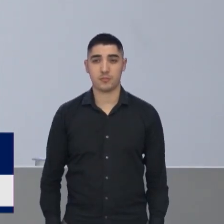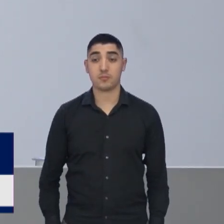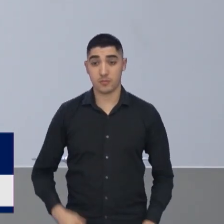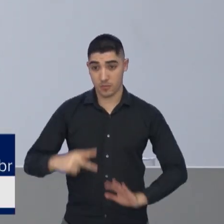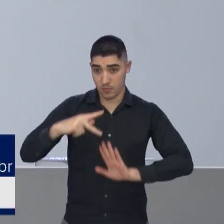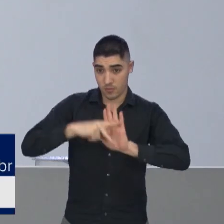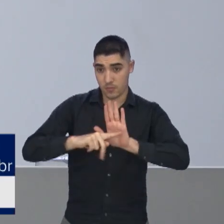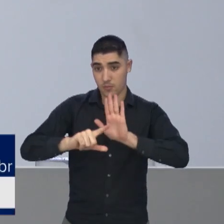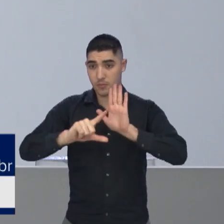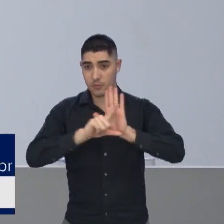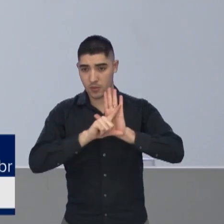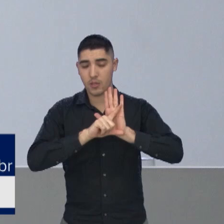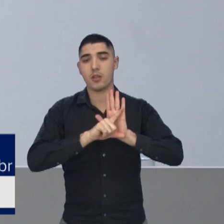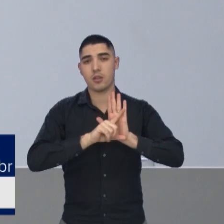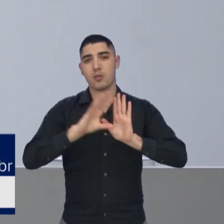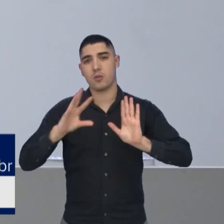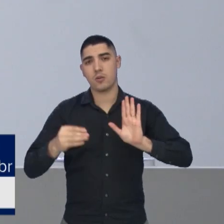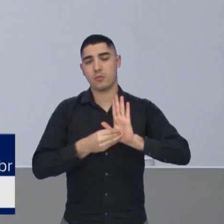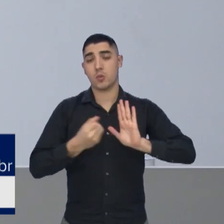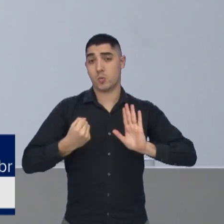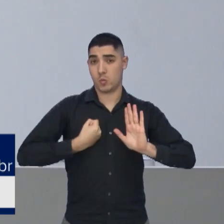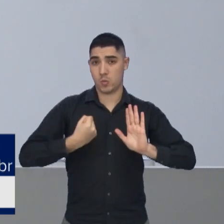Projeto de lei complementar número